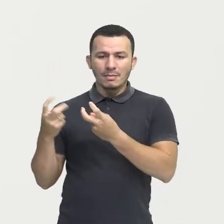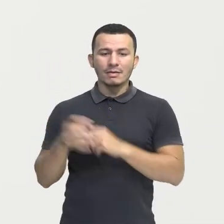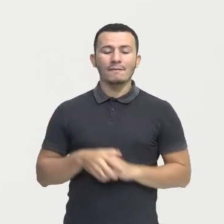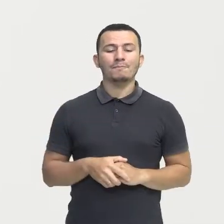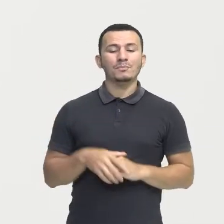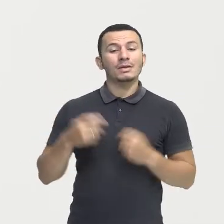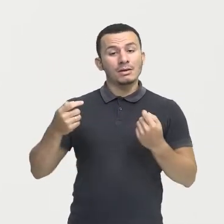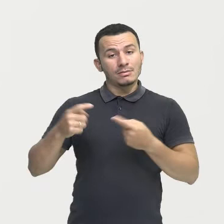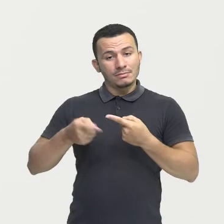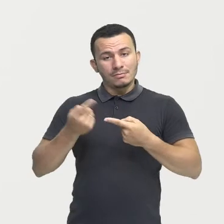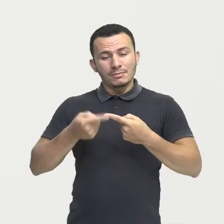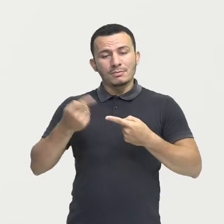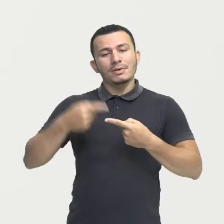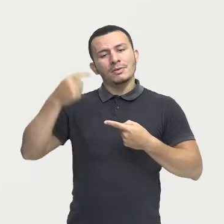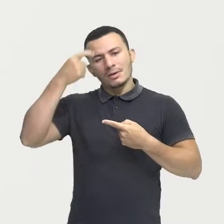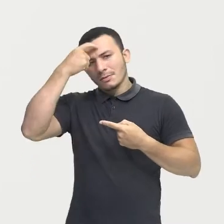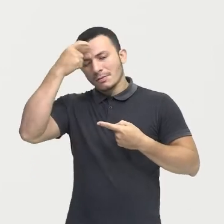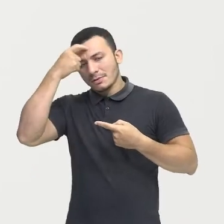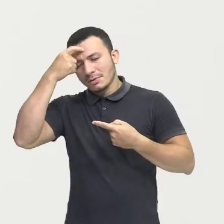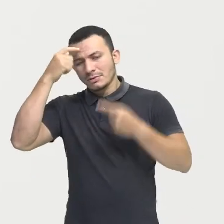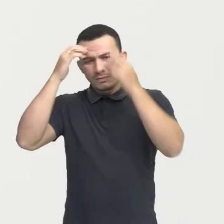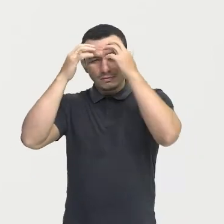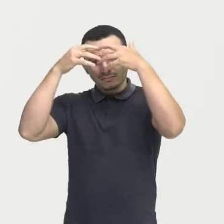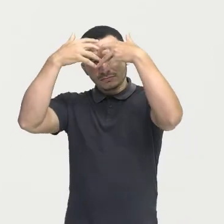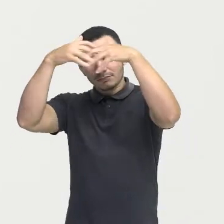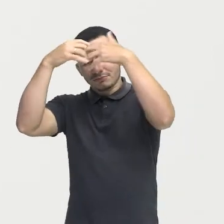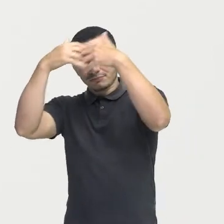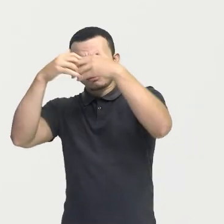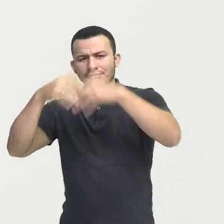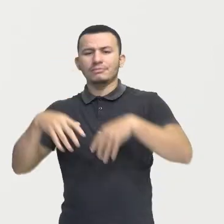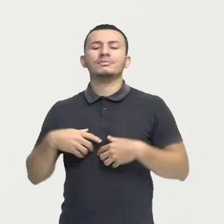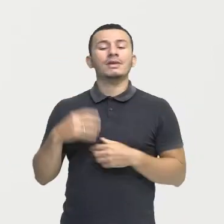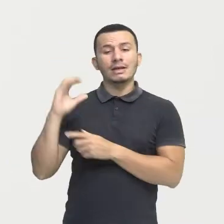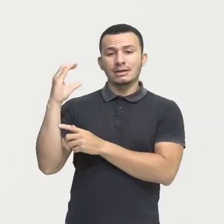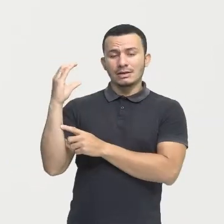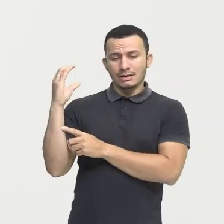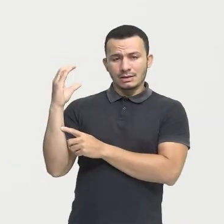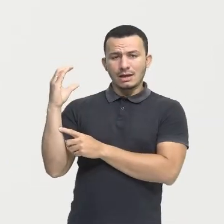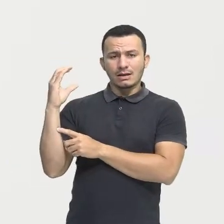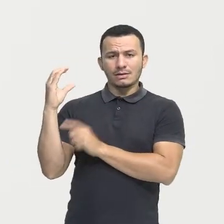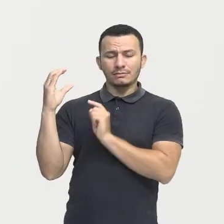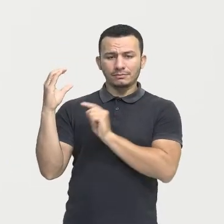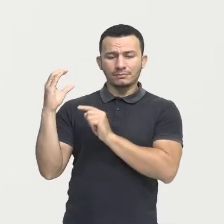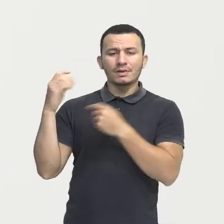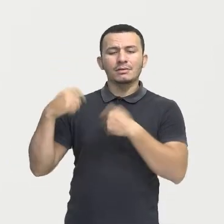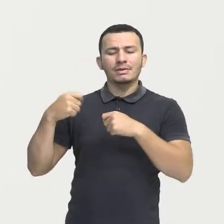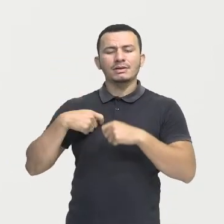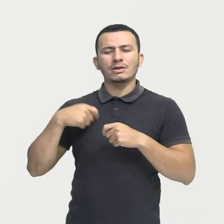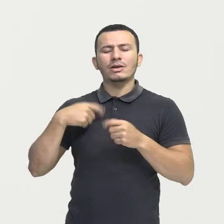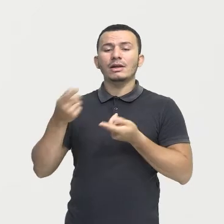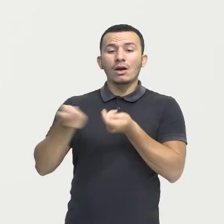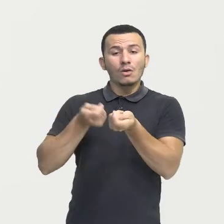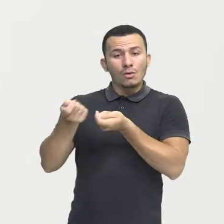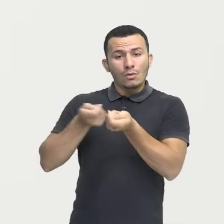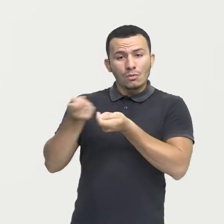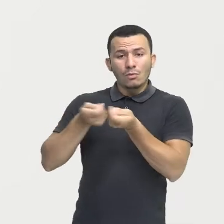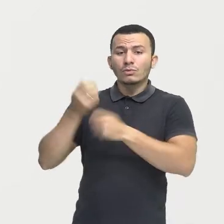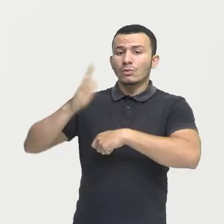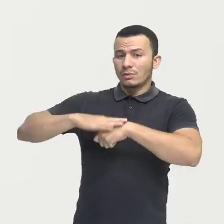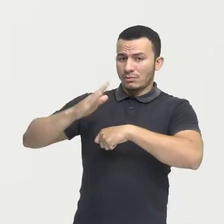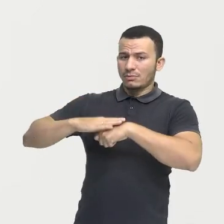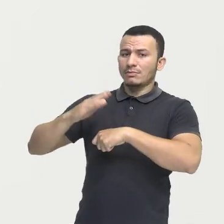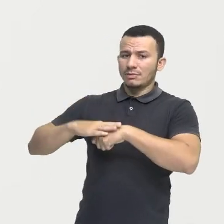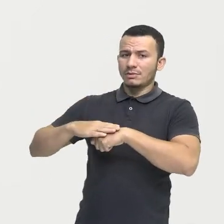valor cognitivo, né? Toda ciência ela tem que ser imparcial. Ela tem que ter uma neutralidade e uma